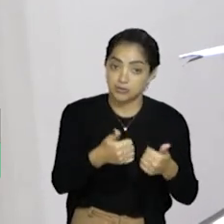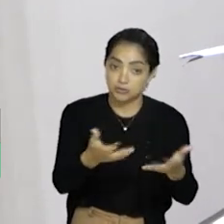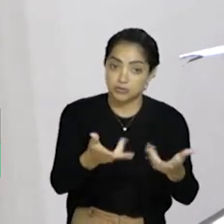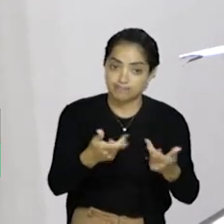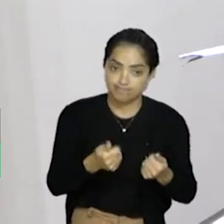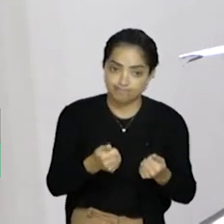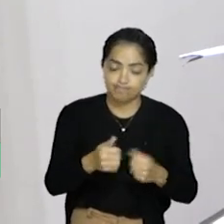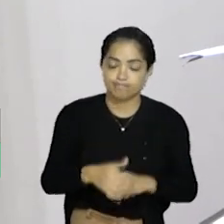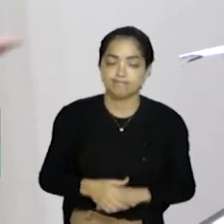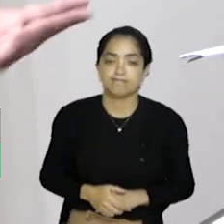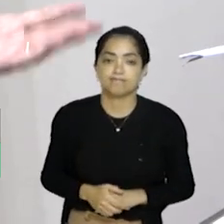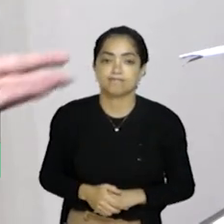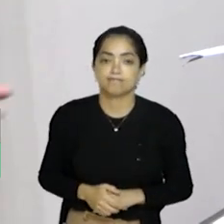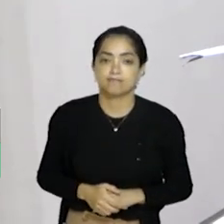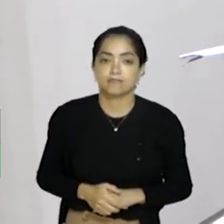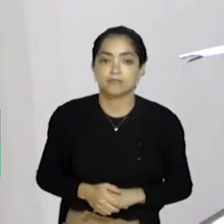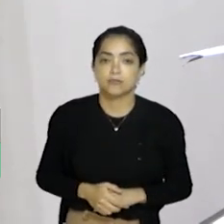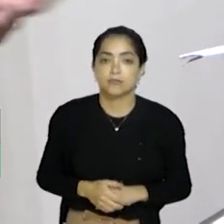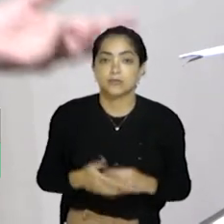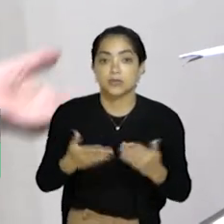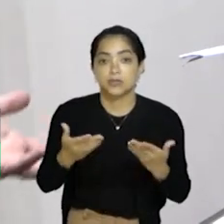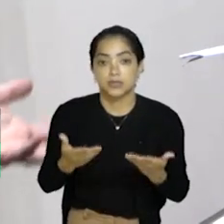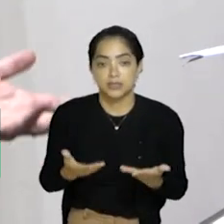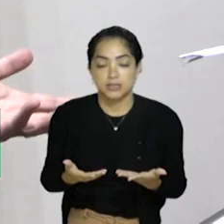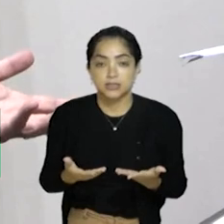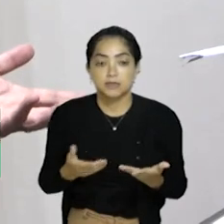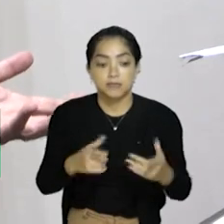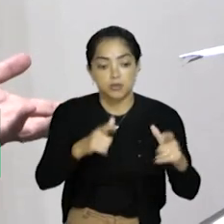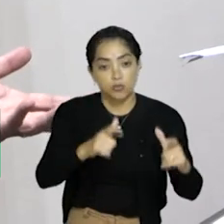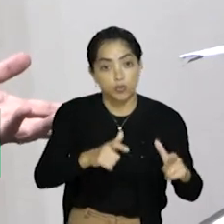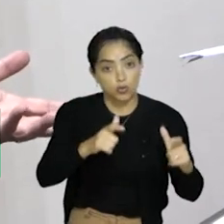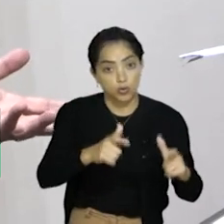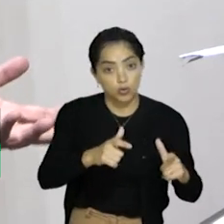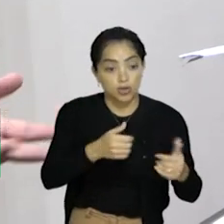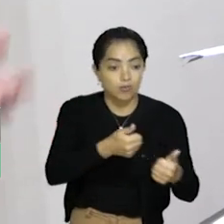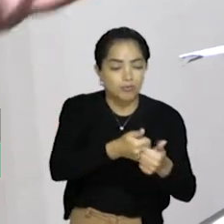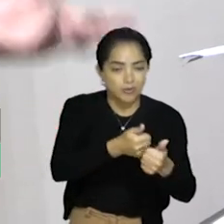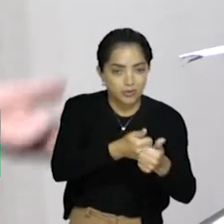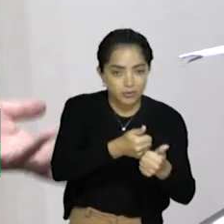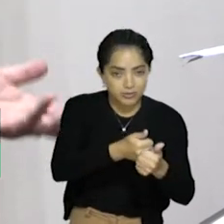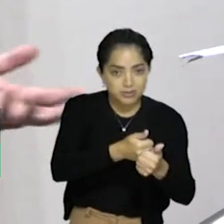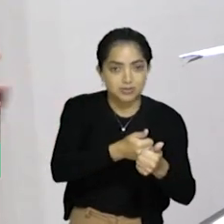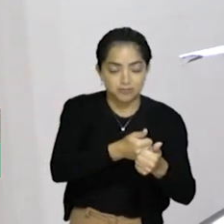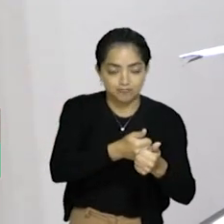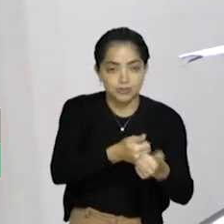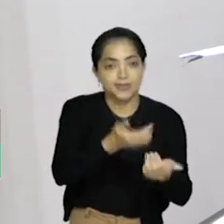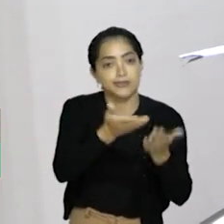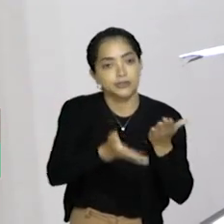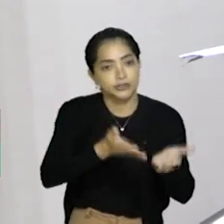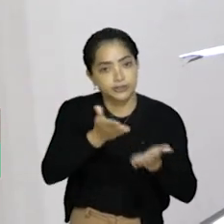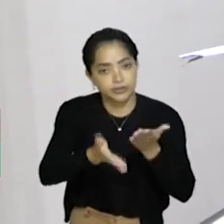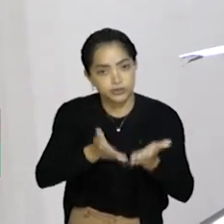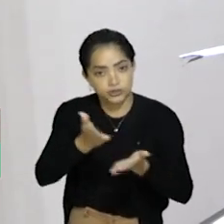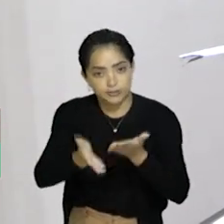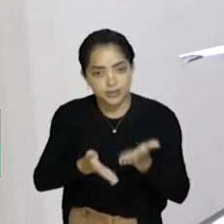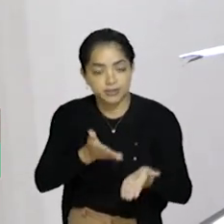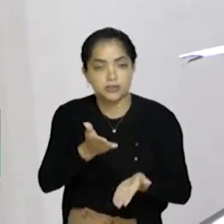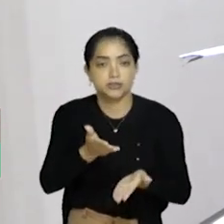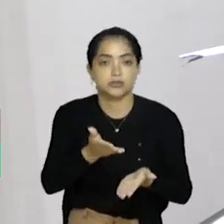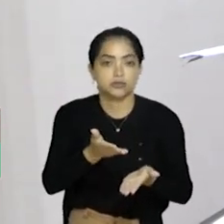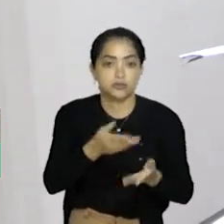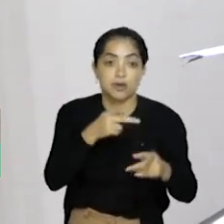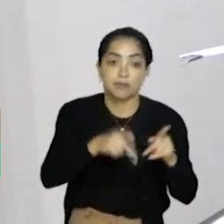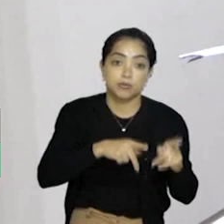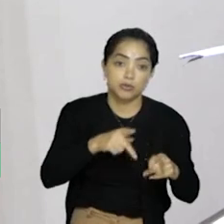além de até poder ter um local mais próximo ali de atendimento a